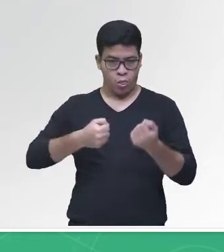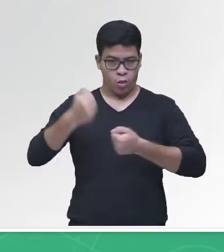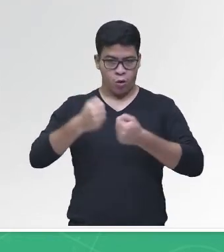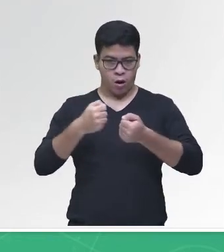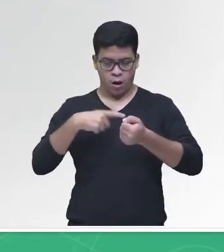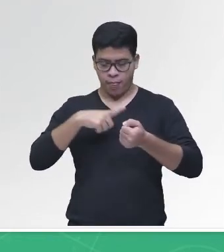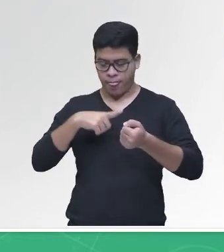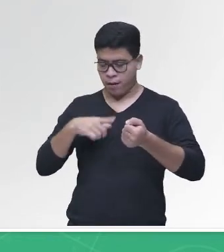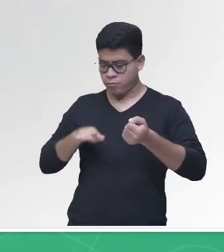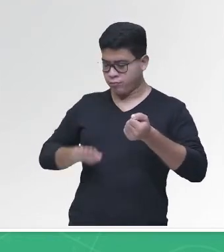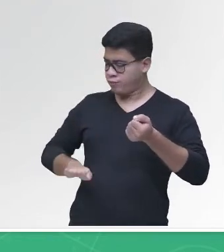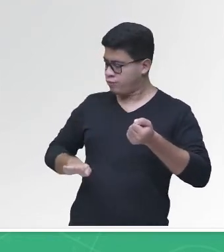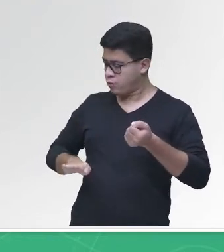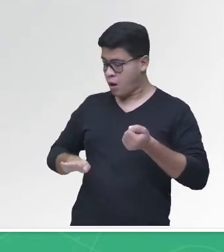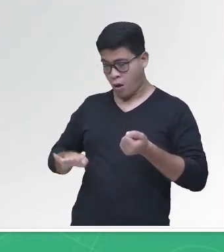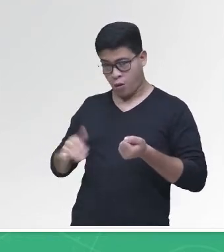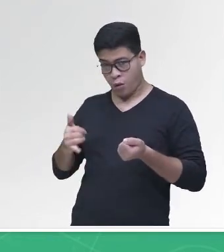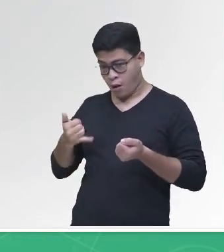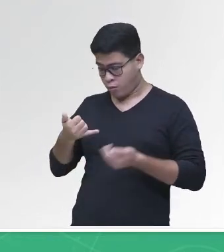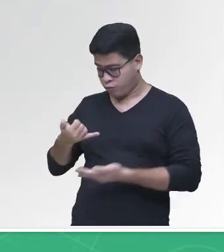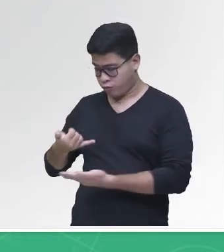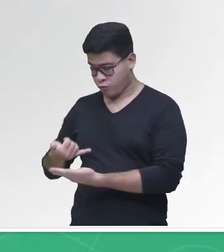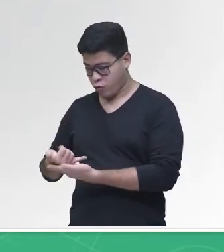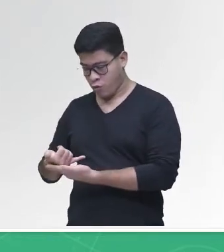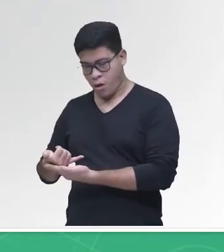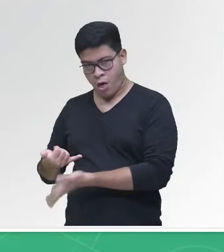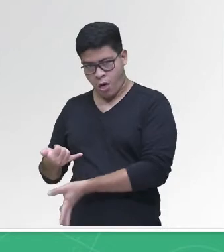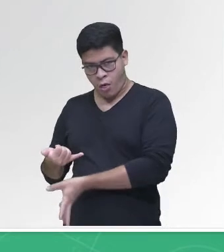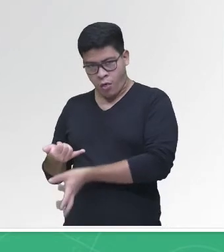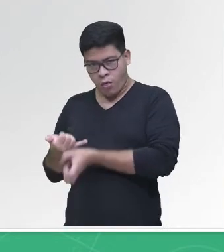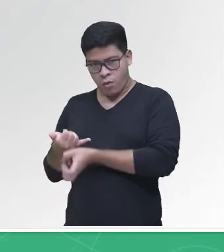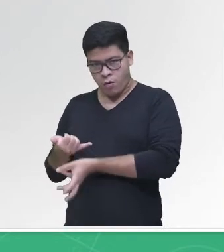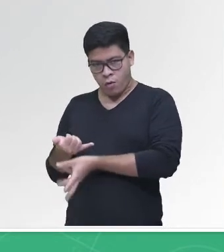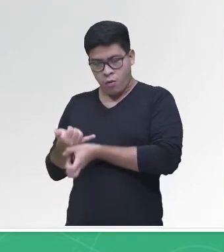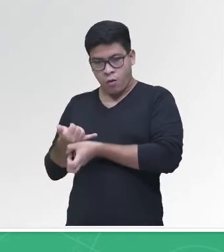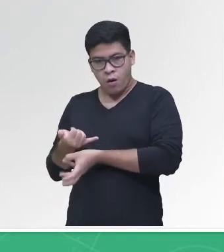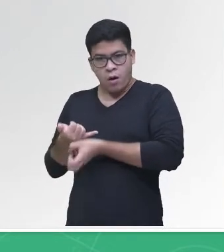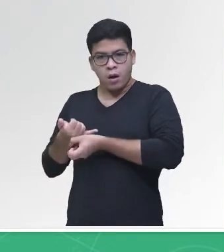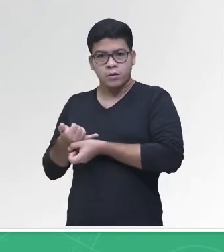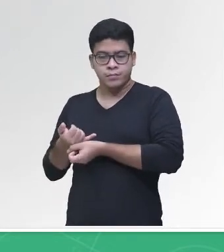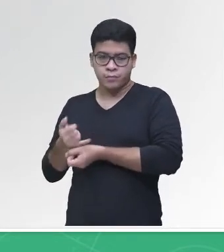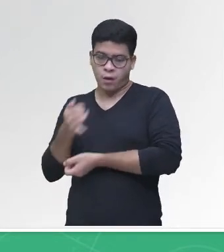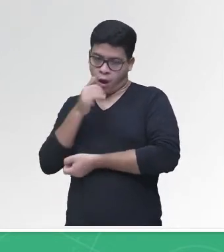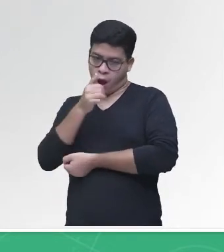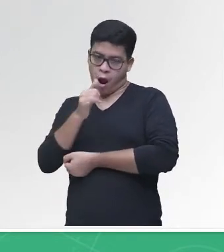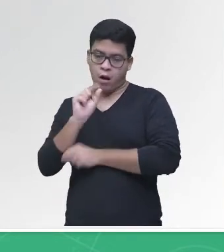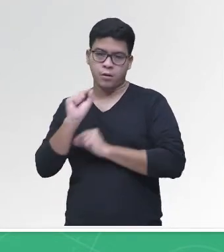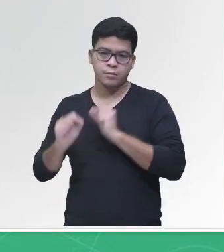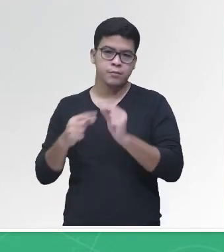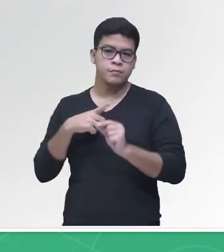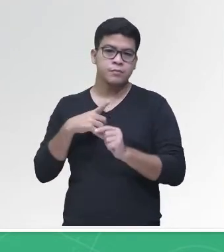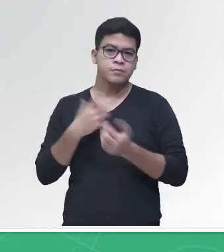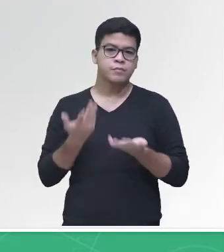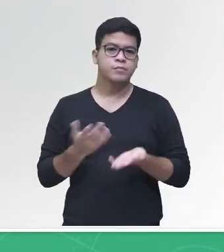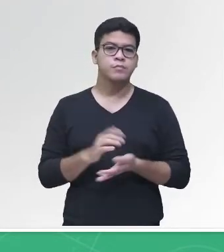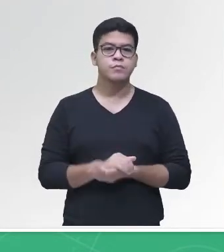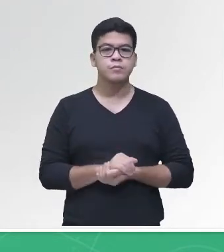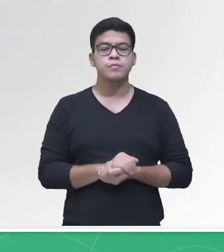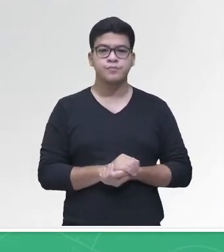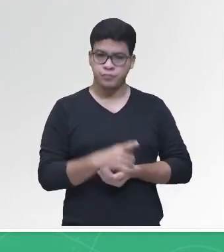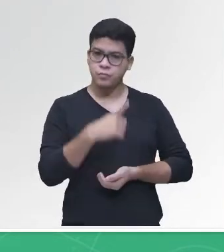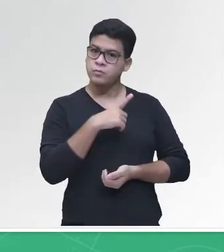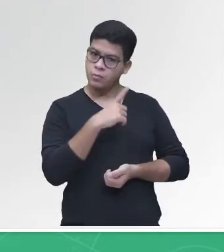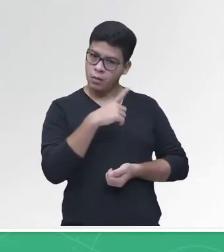indução. Condições iniciais. Vejam, eu tenho 2 corpos condutores, um eletrizado, aí eu tenho aqui